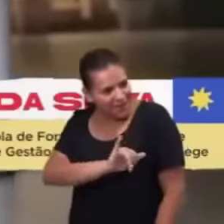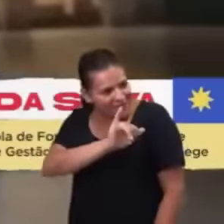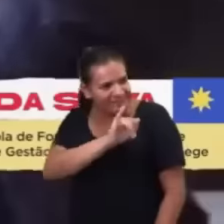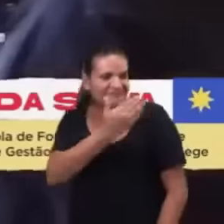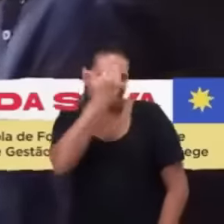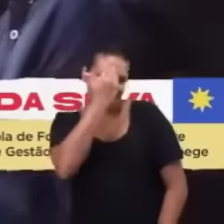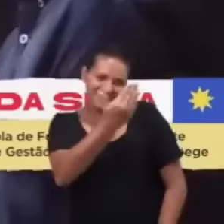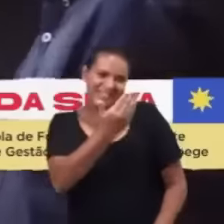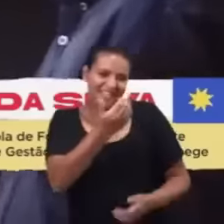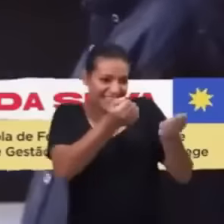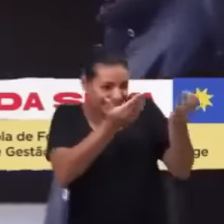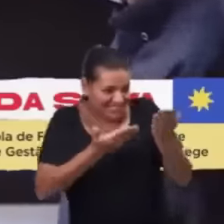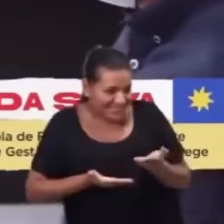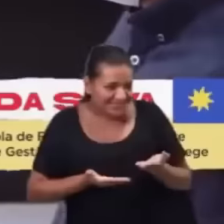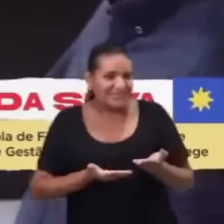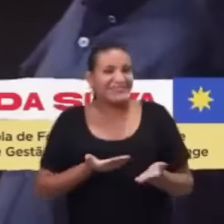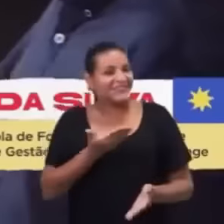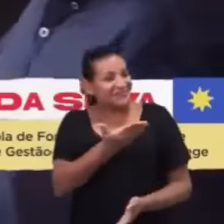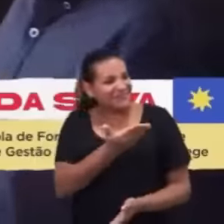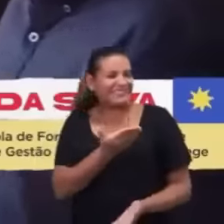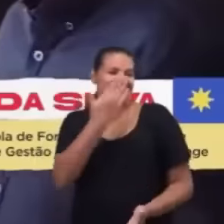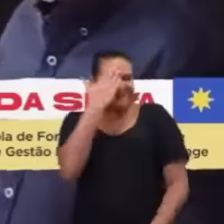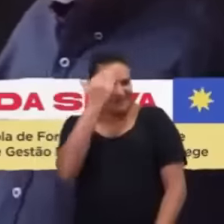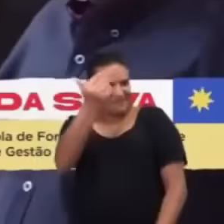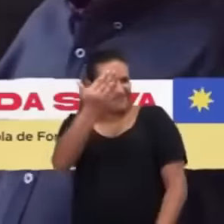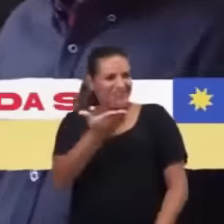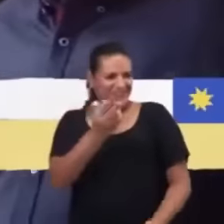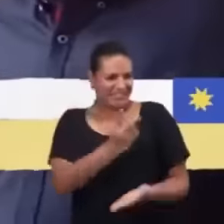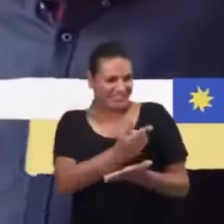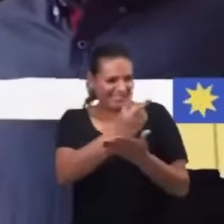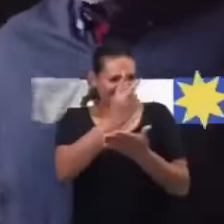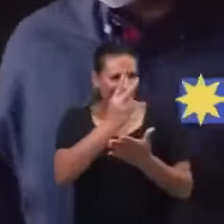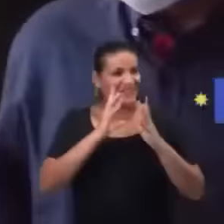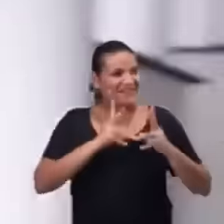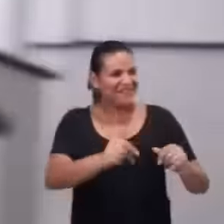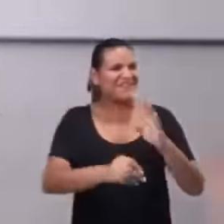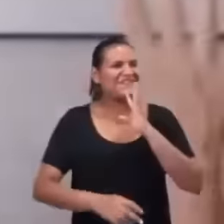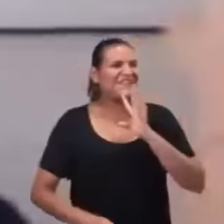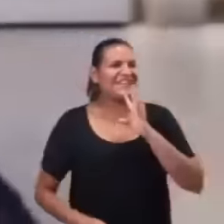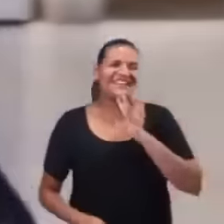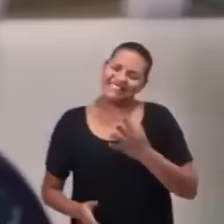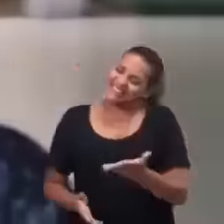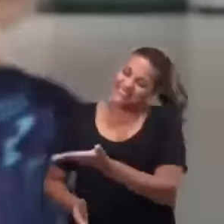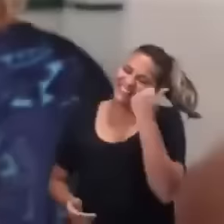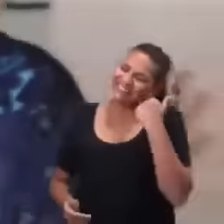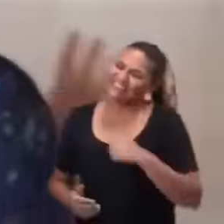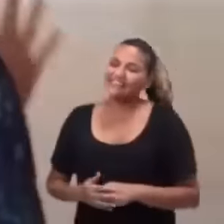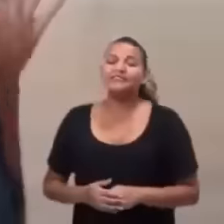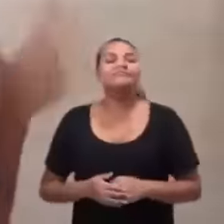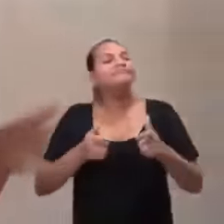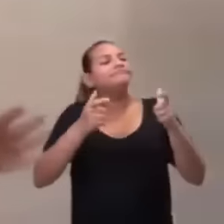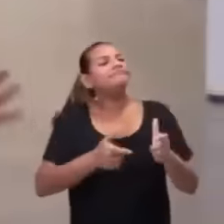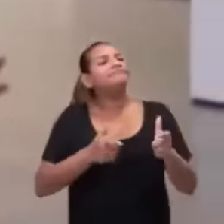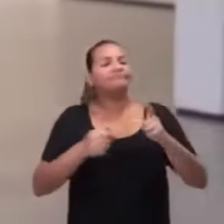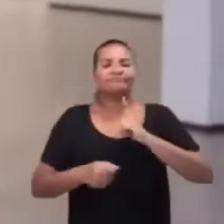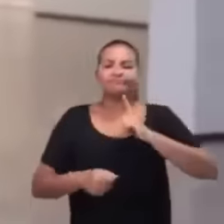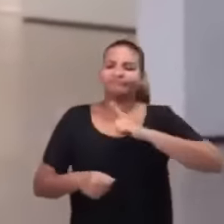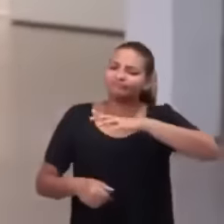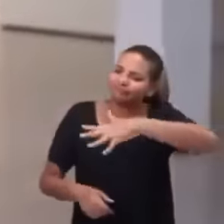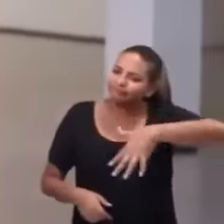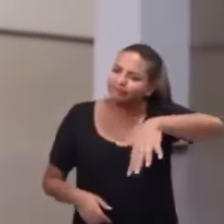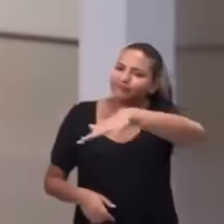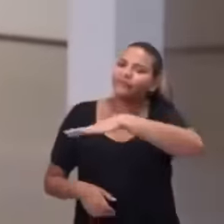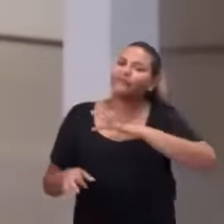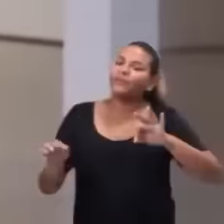aqui. Prazer. Amaury de Sobral, famosa. Vamos lá, então. E esse espaço aqui, vocês fazem as formações aqui? É o espaço de